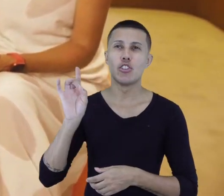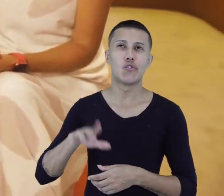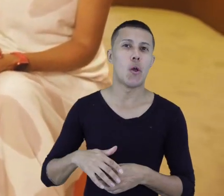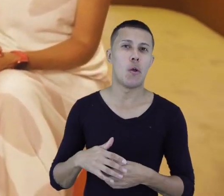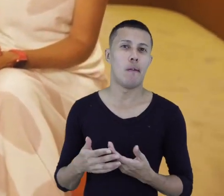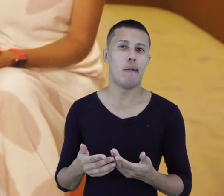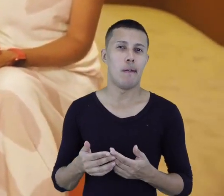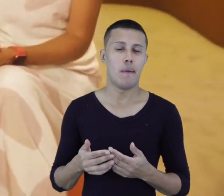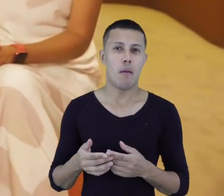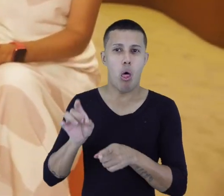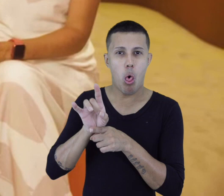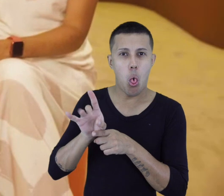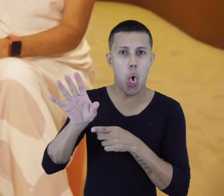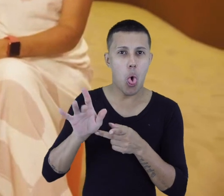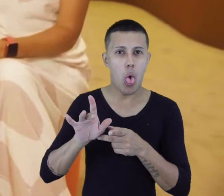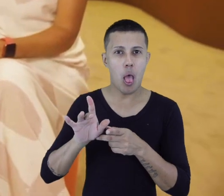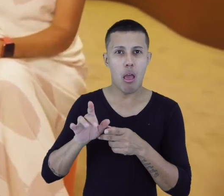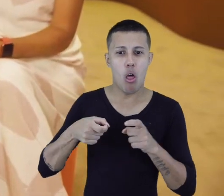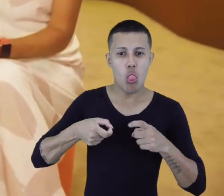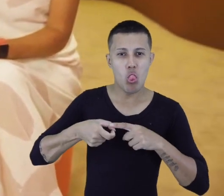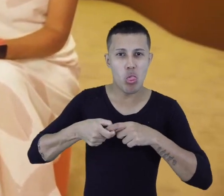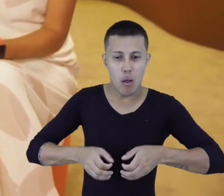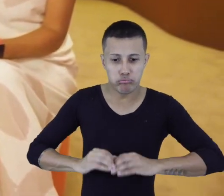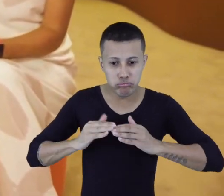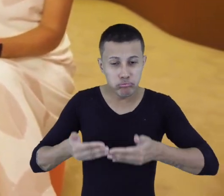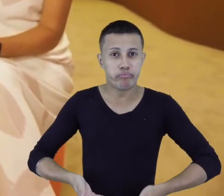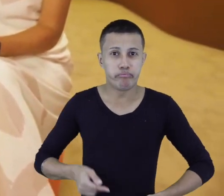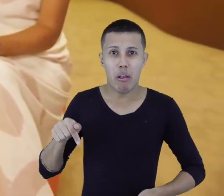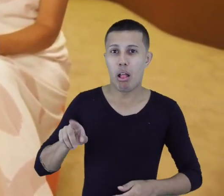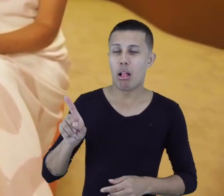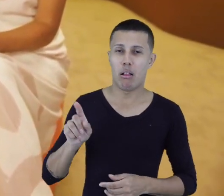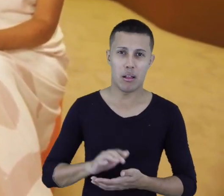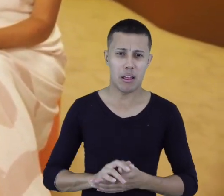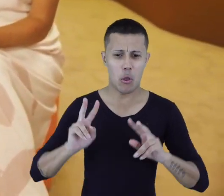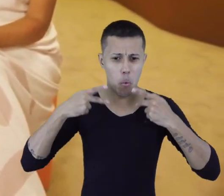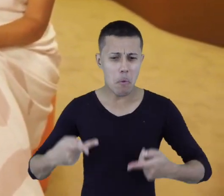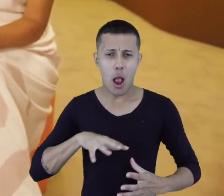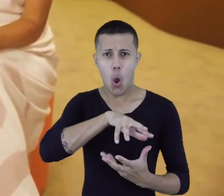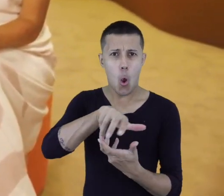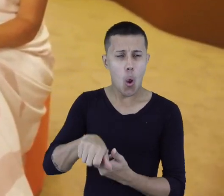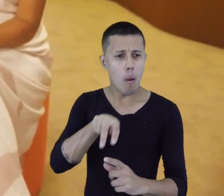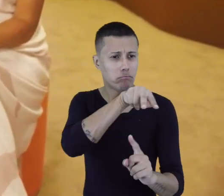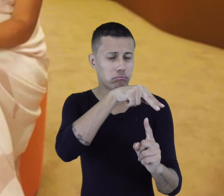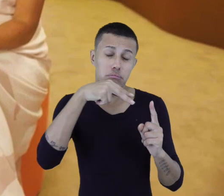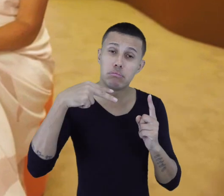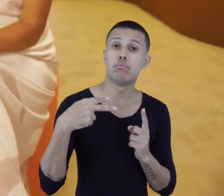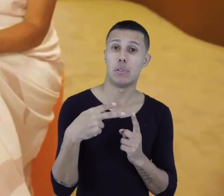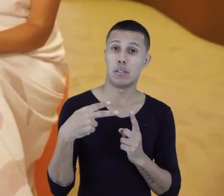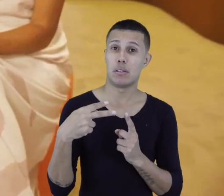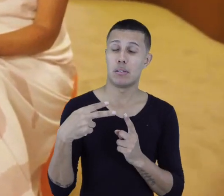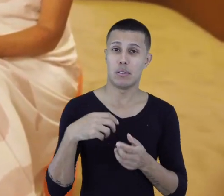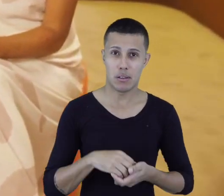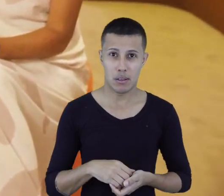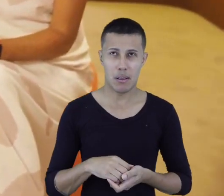sobre coito e fecundação, né? E a gente chega aqui como humanidade, como mundo, com essa perspectiva,